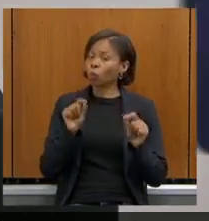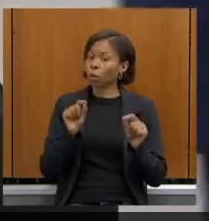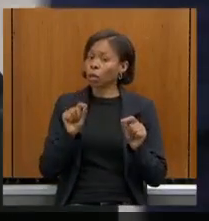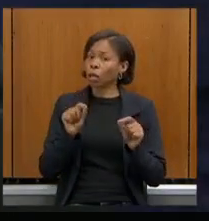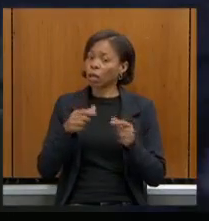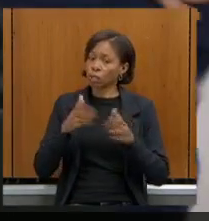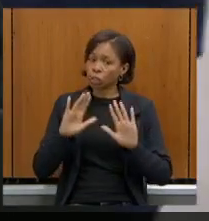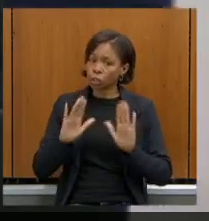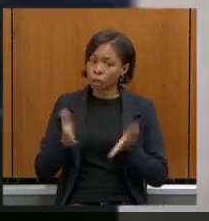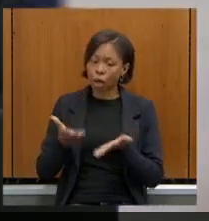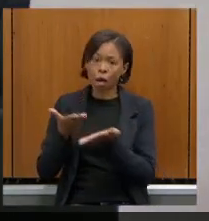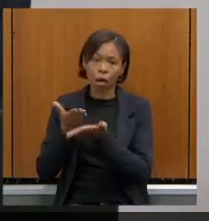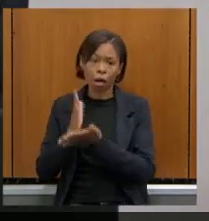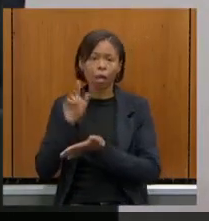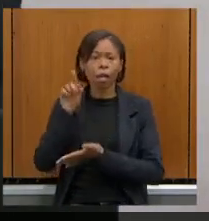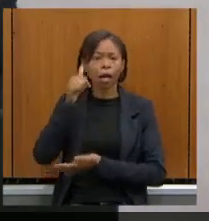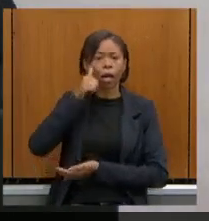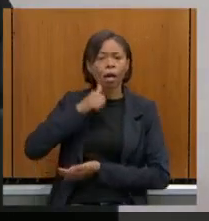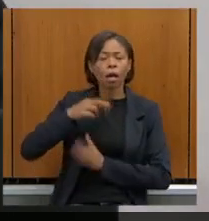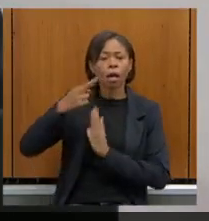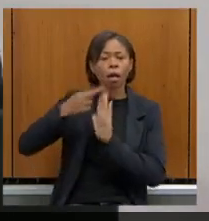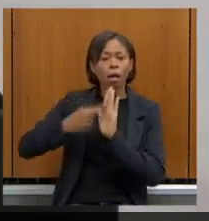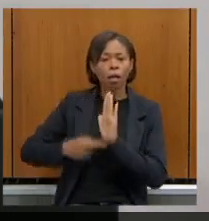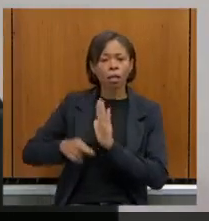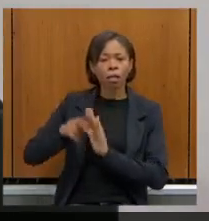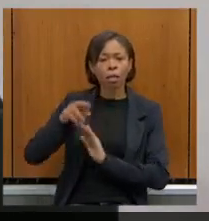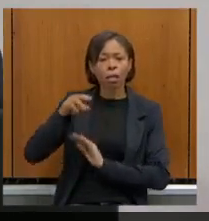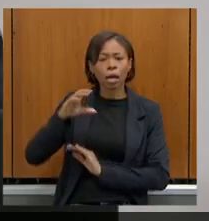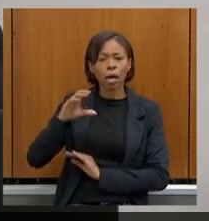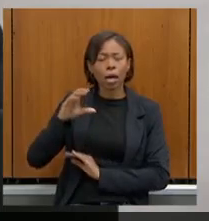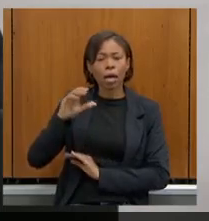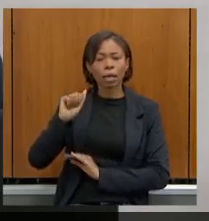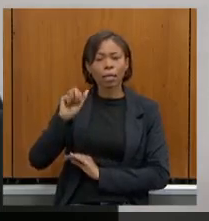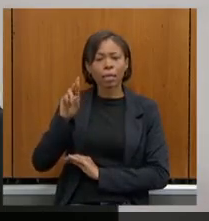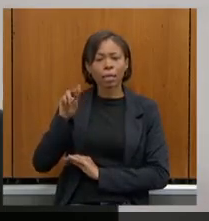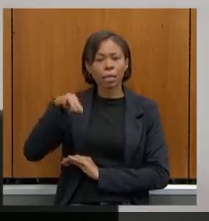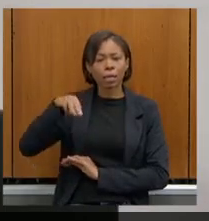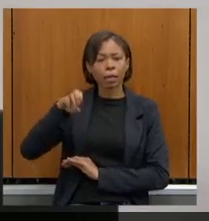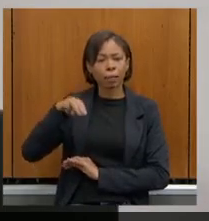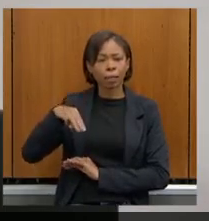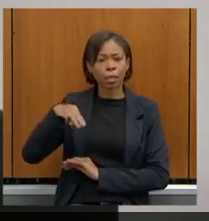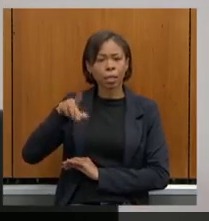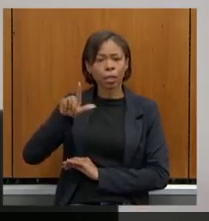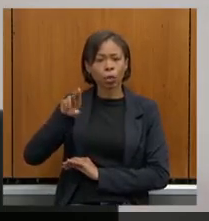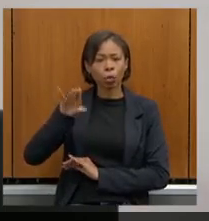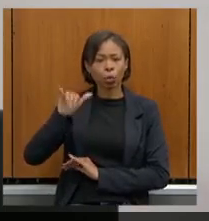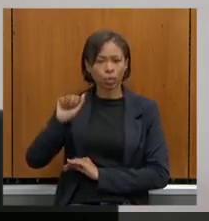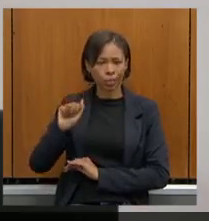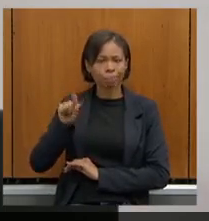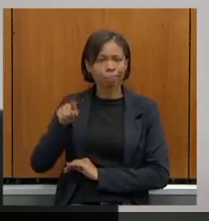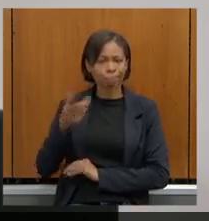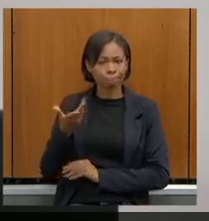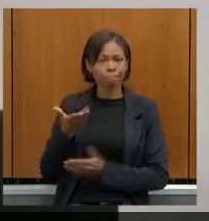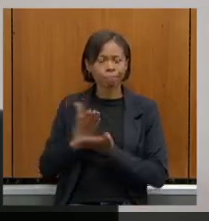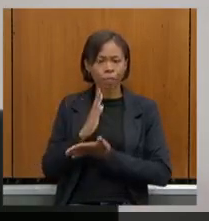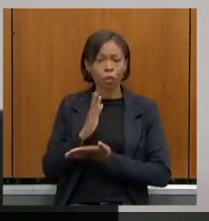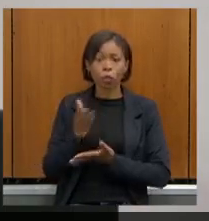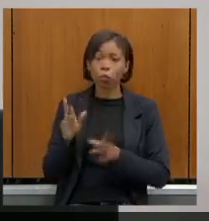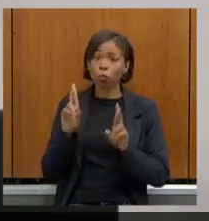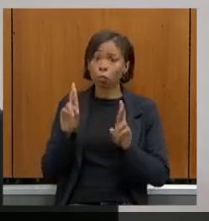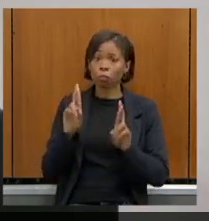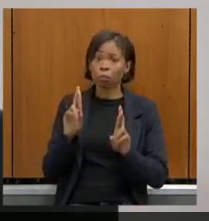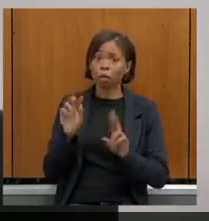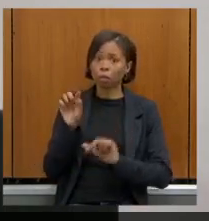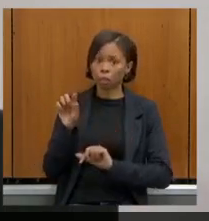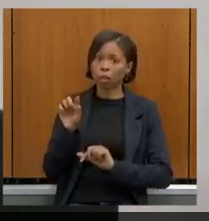relatora é ministra Carmel Lúcia esperamos que realmente ela tenha a sensibilidade de realmente caminhar